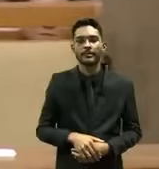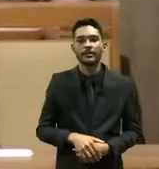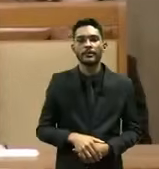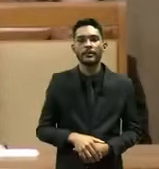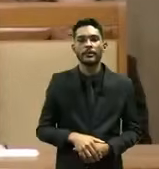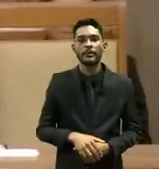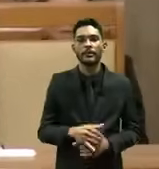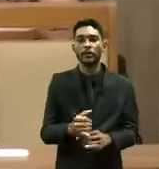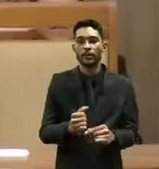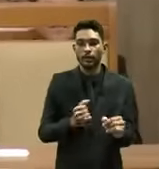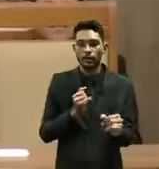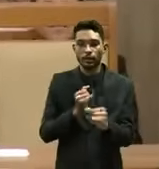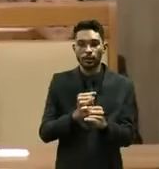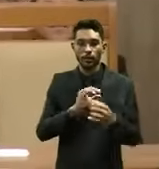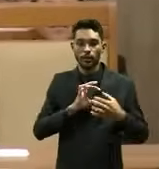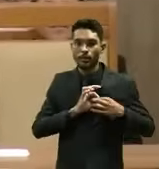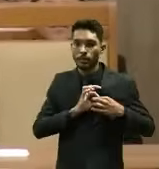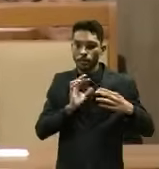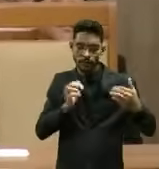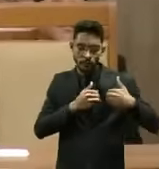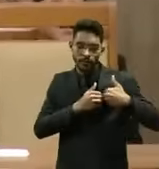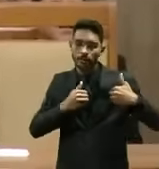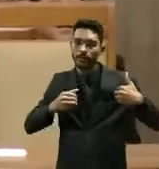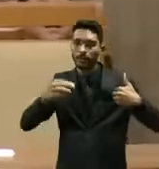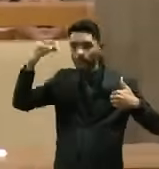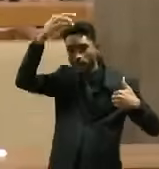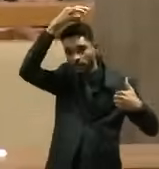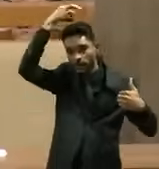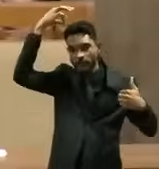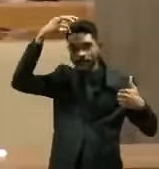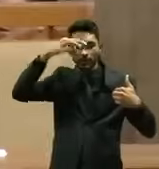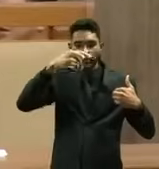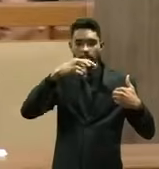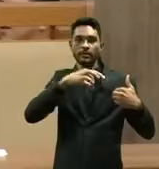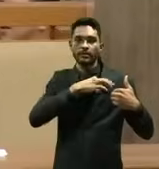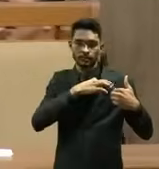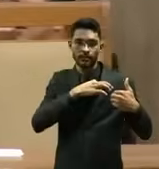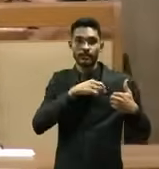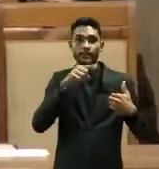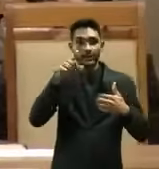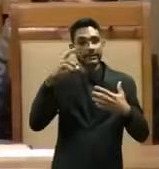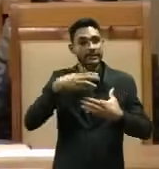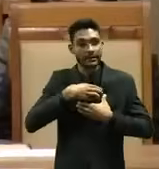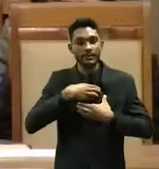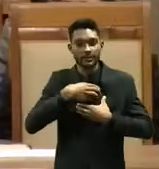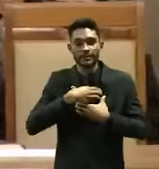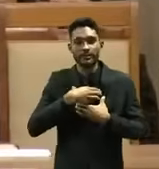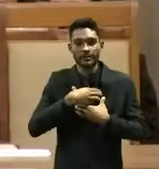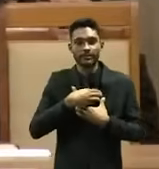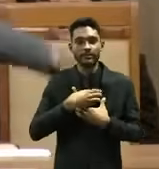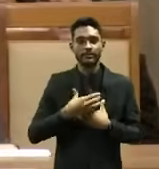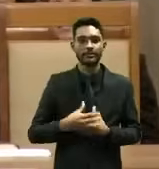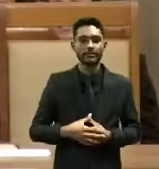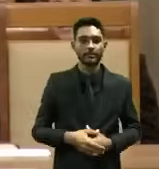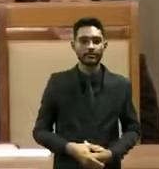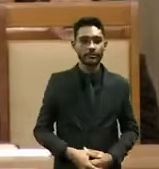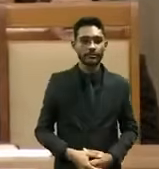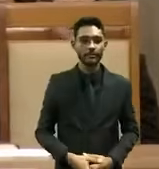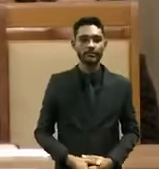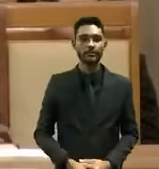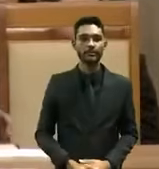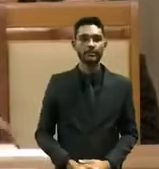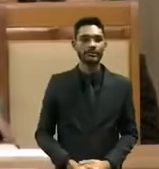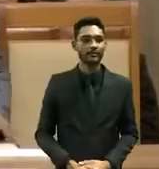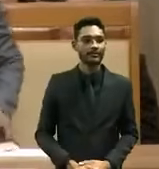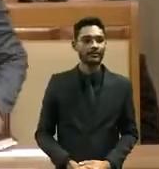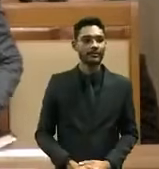deixa o Espírito Santo entrar que ele vai te pegar e tu vai os rakers os reiker o pastor maus tá dizendo aqui os reak